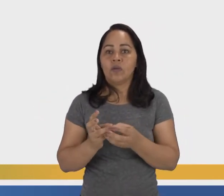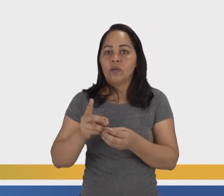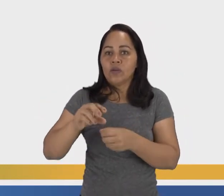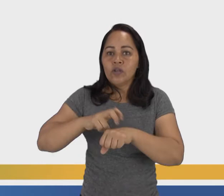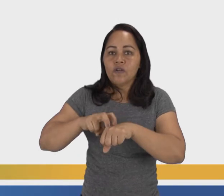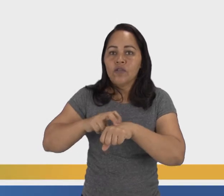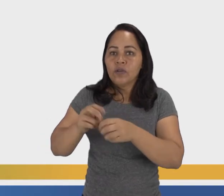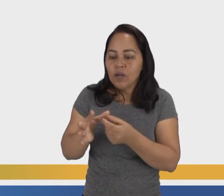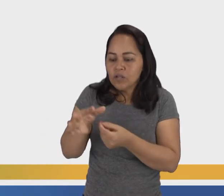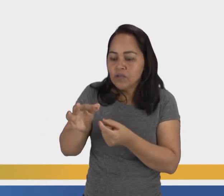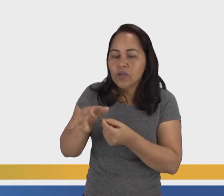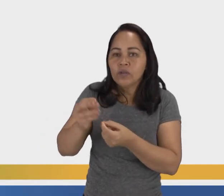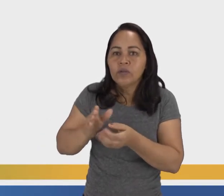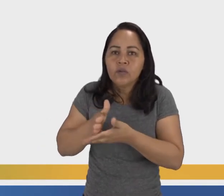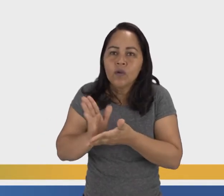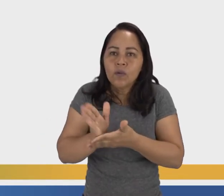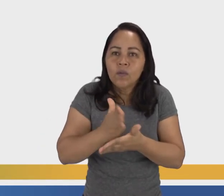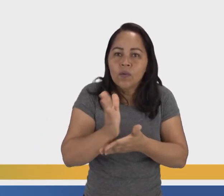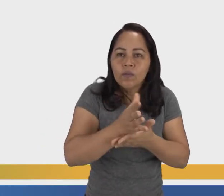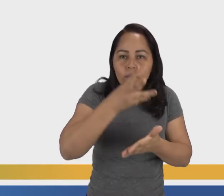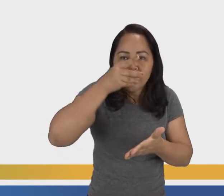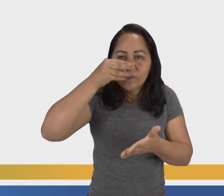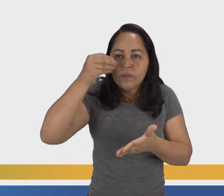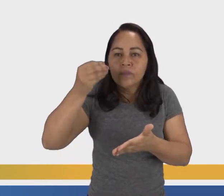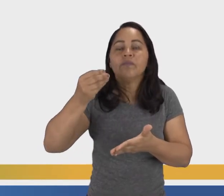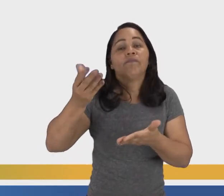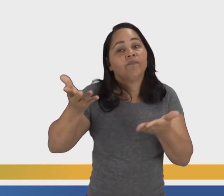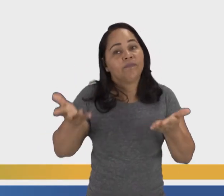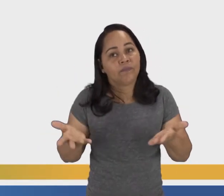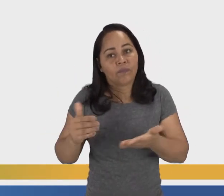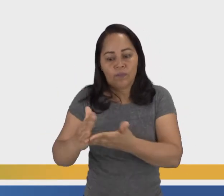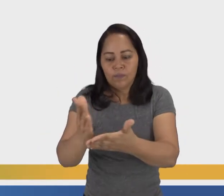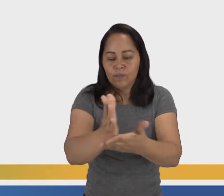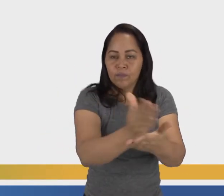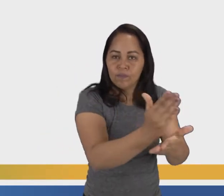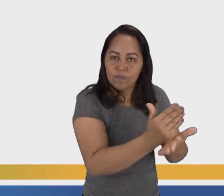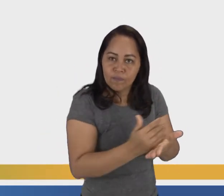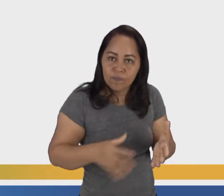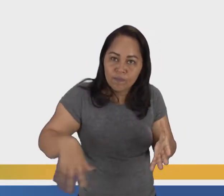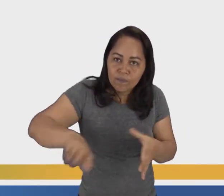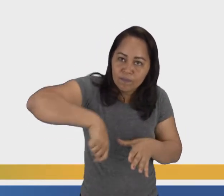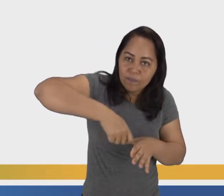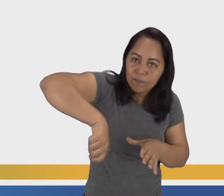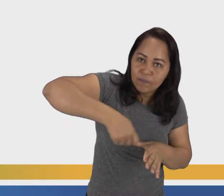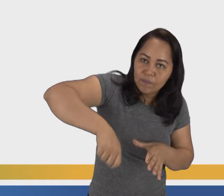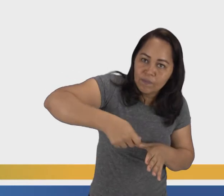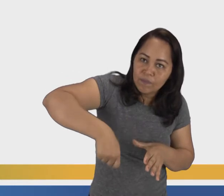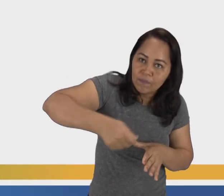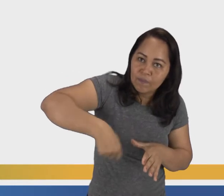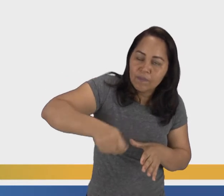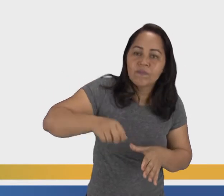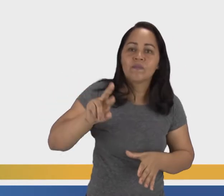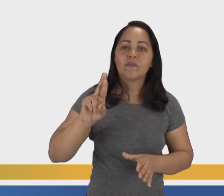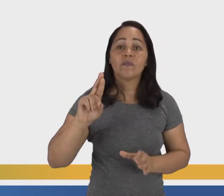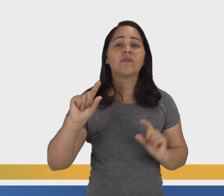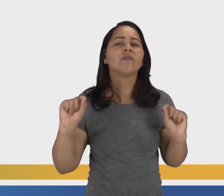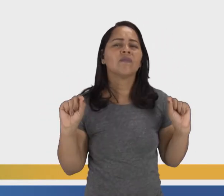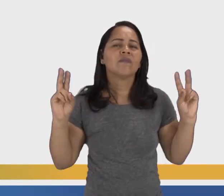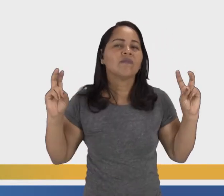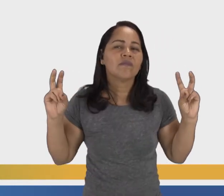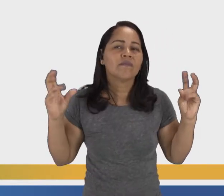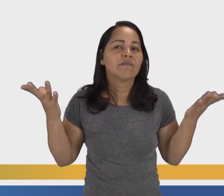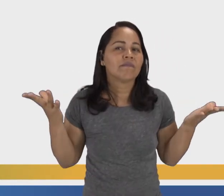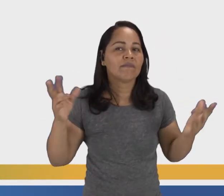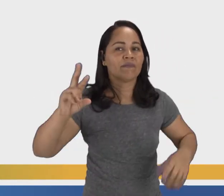é o gênero desse texto? Tenho aí ingredientes, gramaturas, seria uma receita, né?